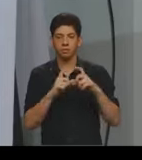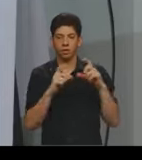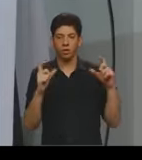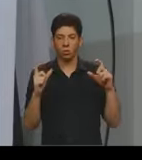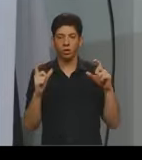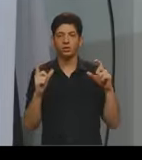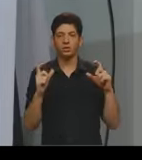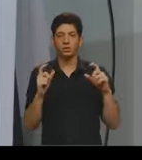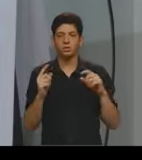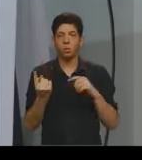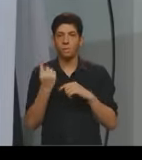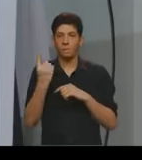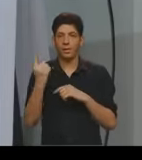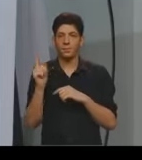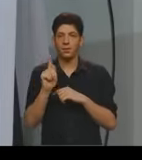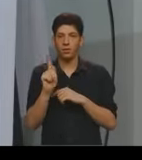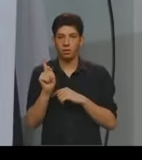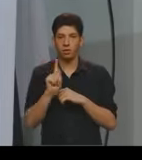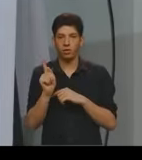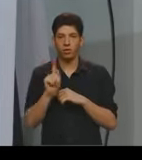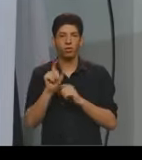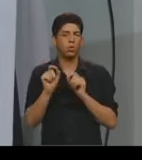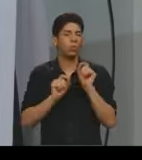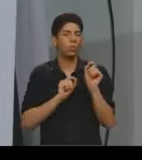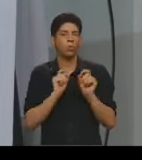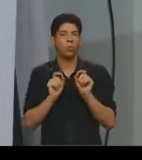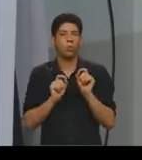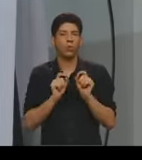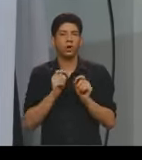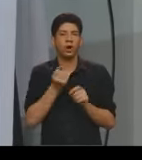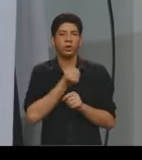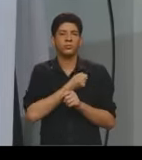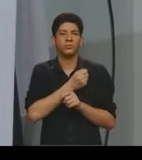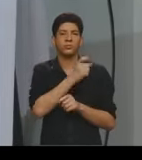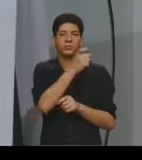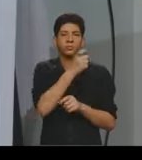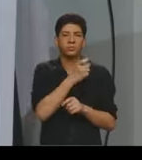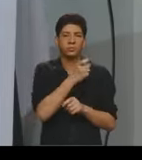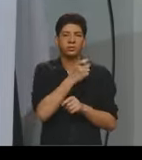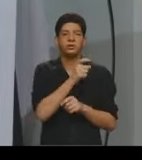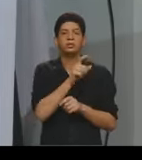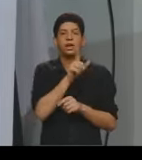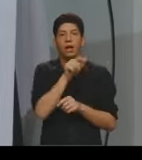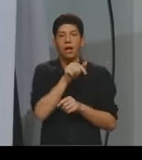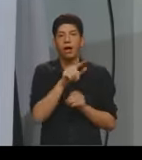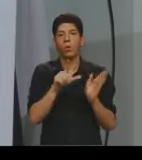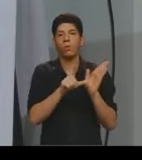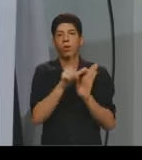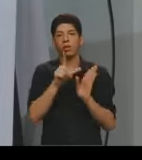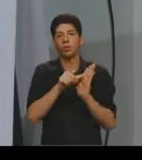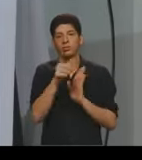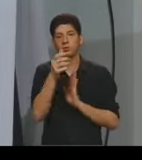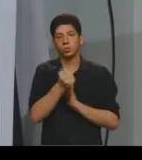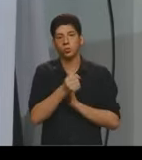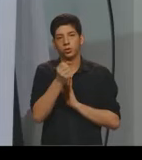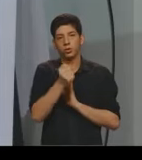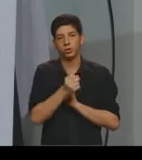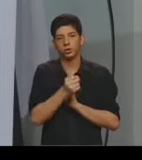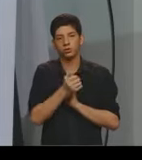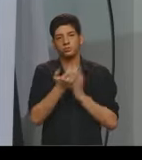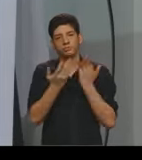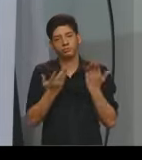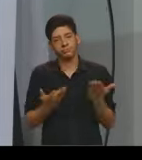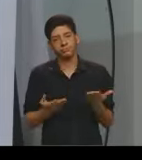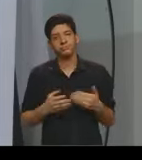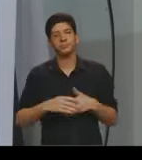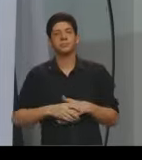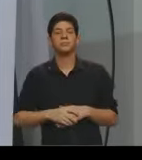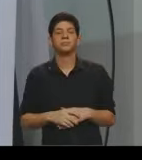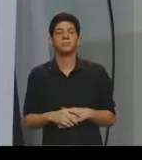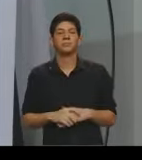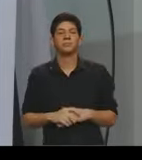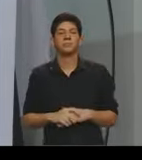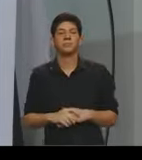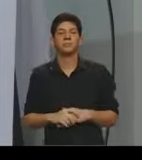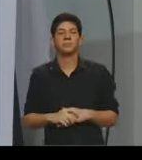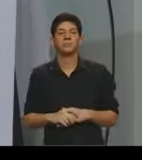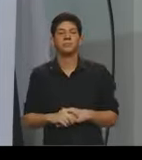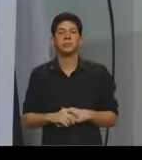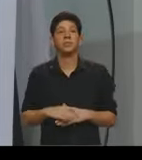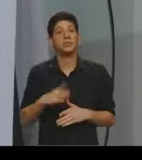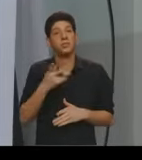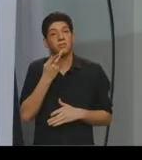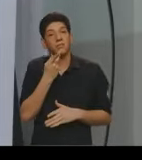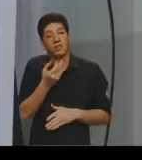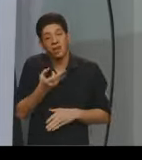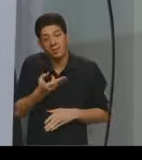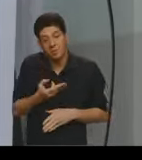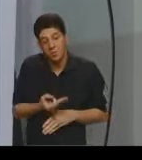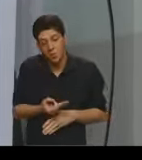primeiro grau, que é o valor do x, que é o valor do litro de leite. Bom, mas quando a gente fala em moeda,